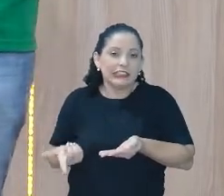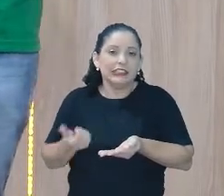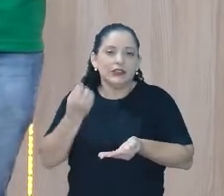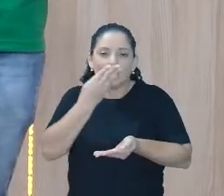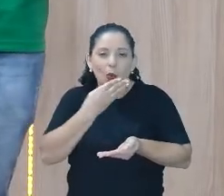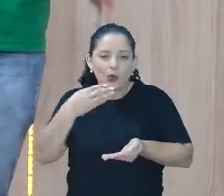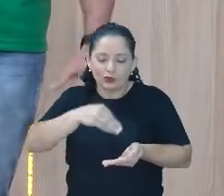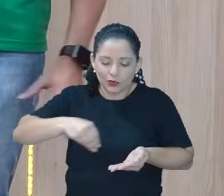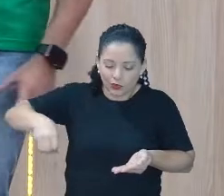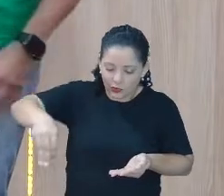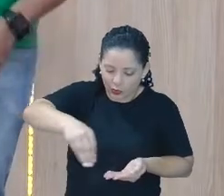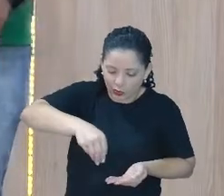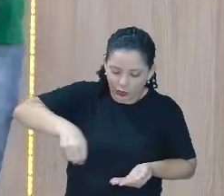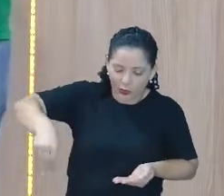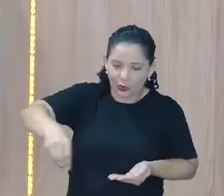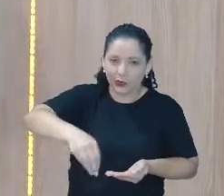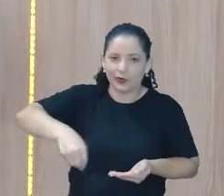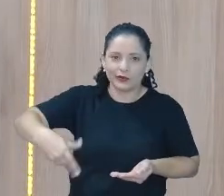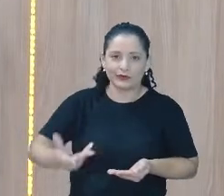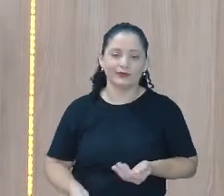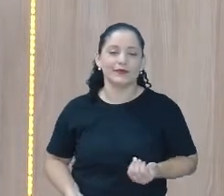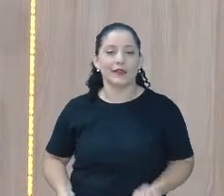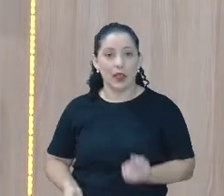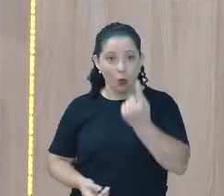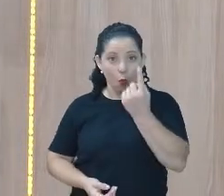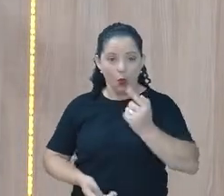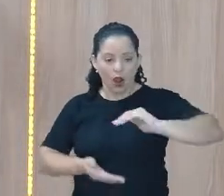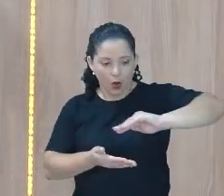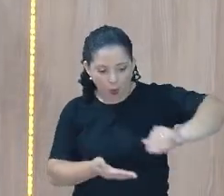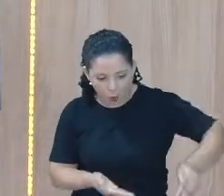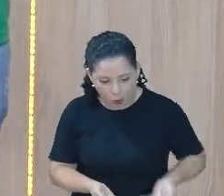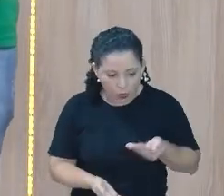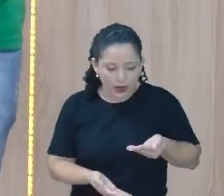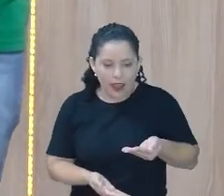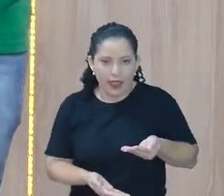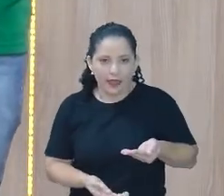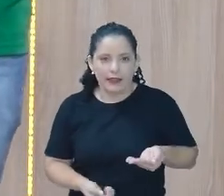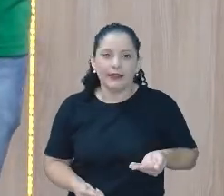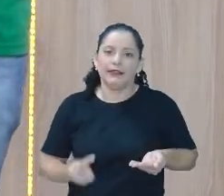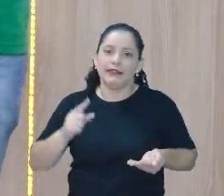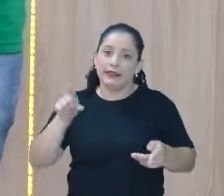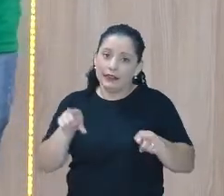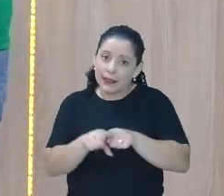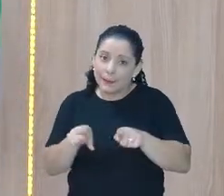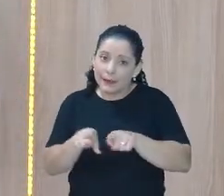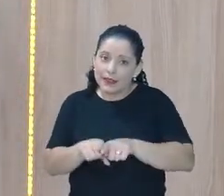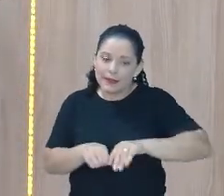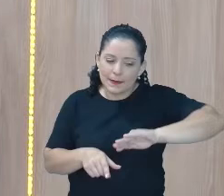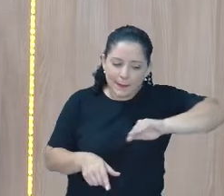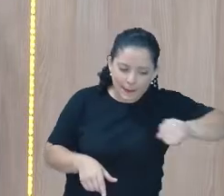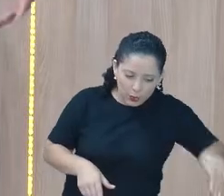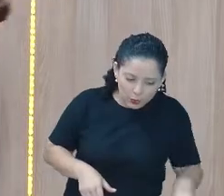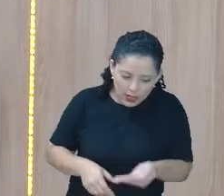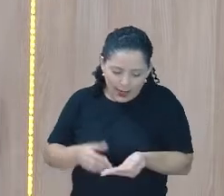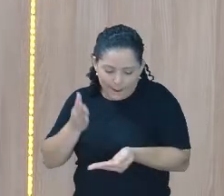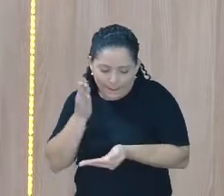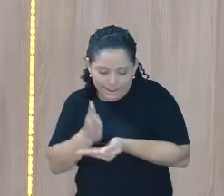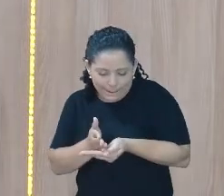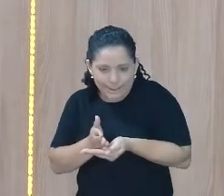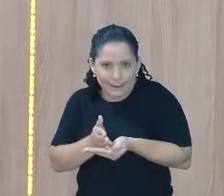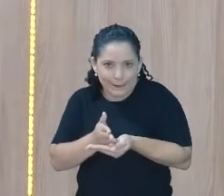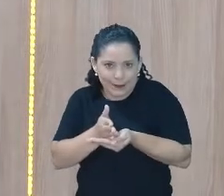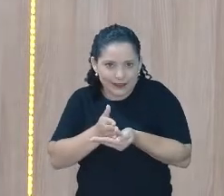1 sobre 2. Tá? Quando a gente coloca aí 1,5 colher, vai ter um 1 na frente e depois um 1 sobre 2.